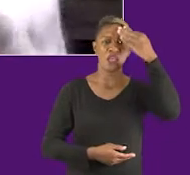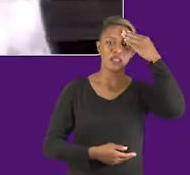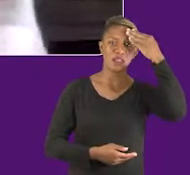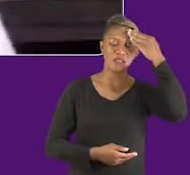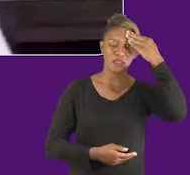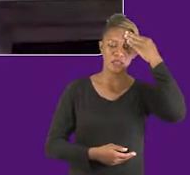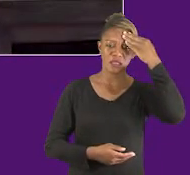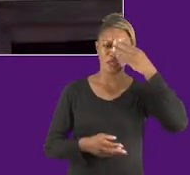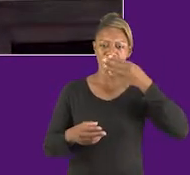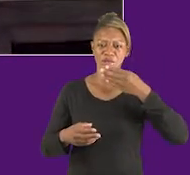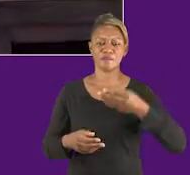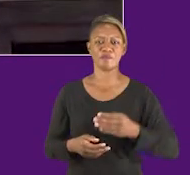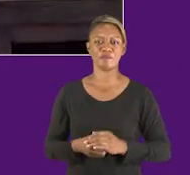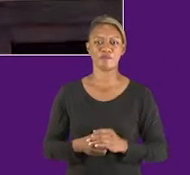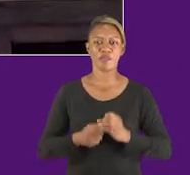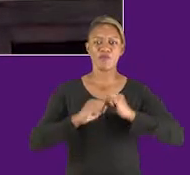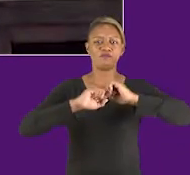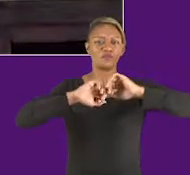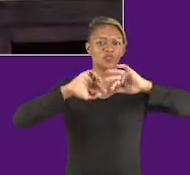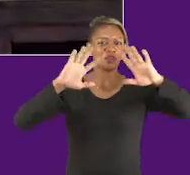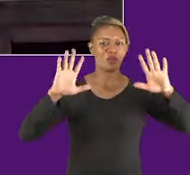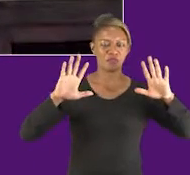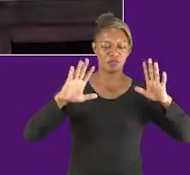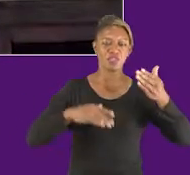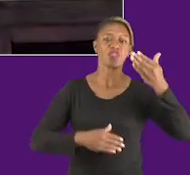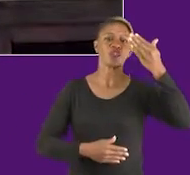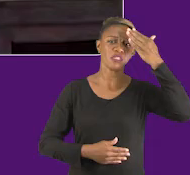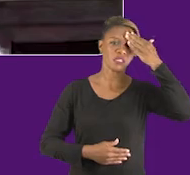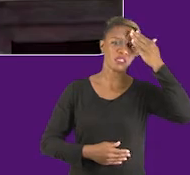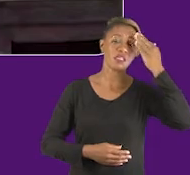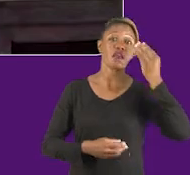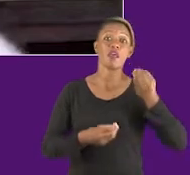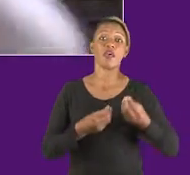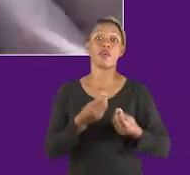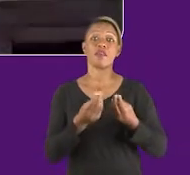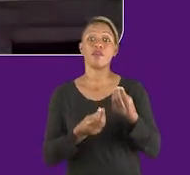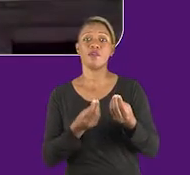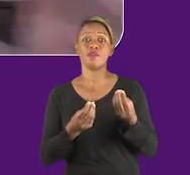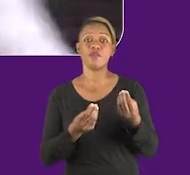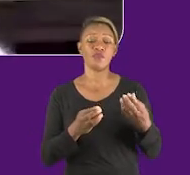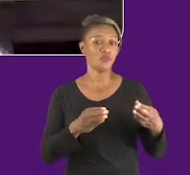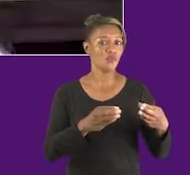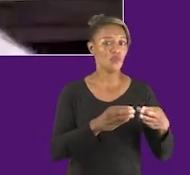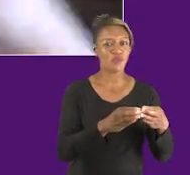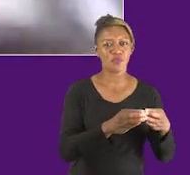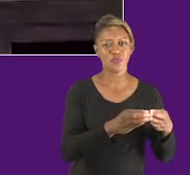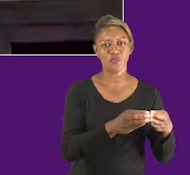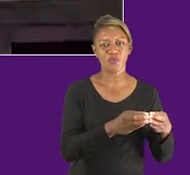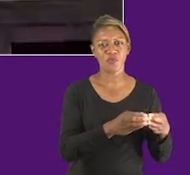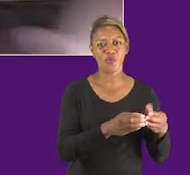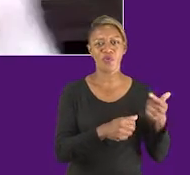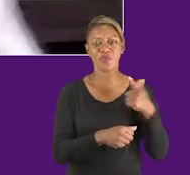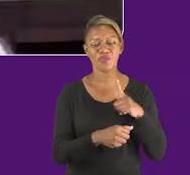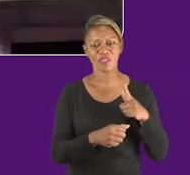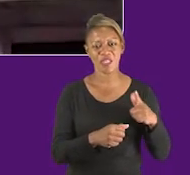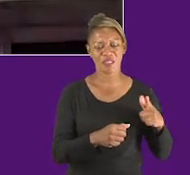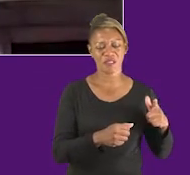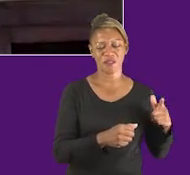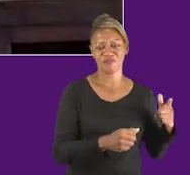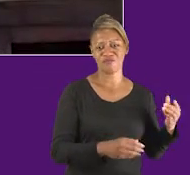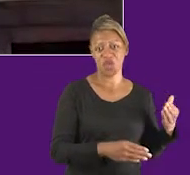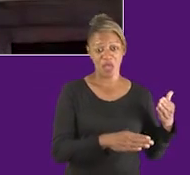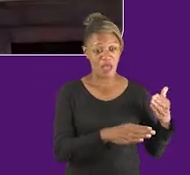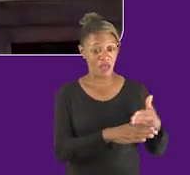de entender que existe uma dor e de como nós como equipe diversa como equipe multidisciplinar